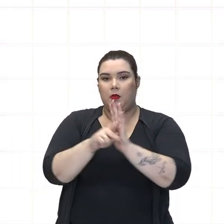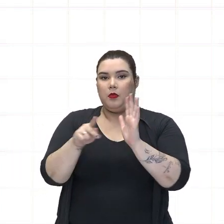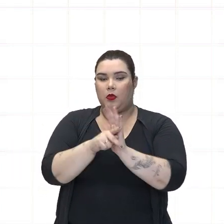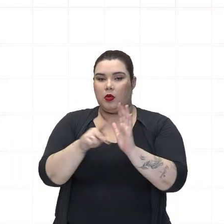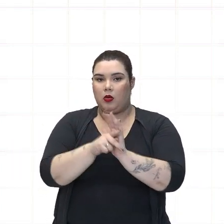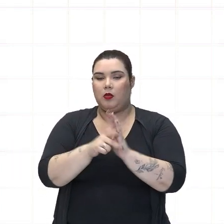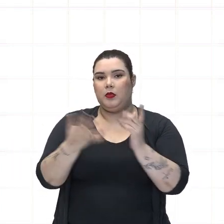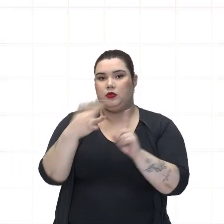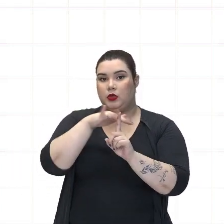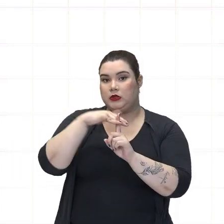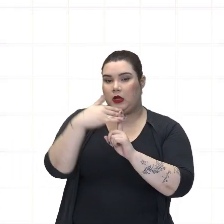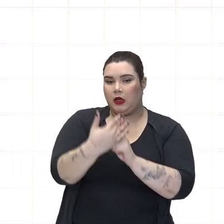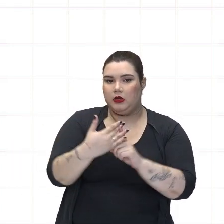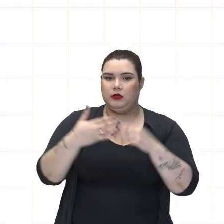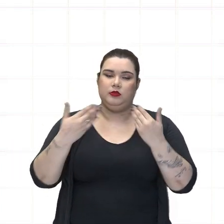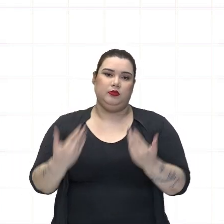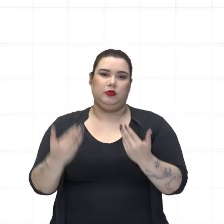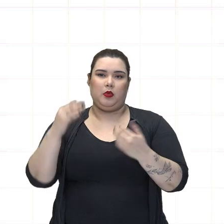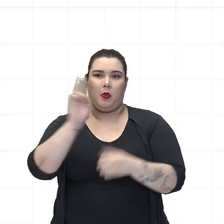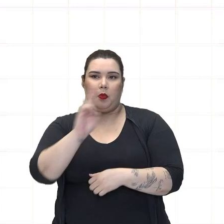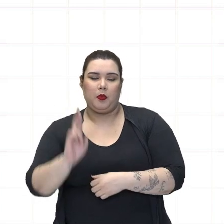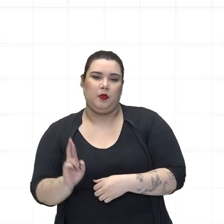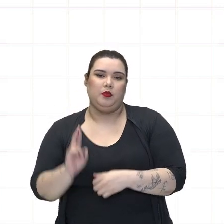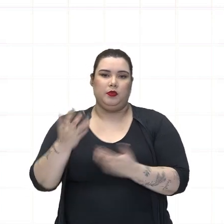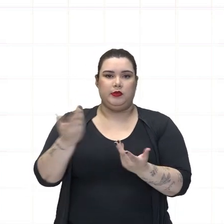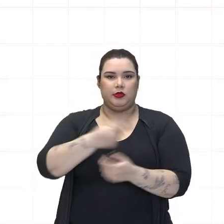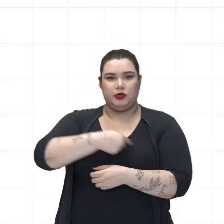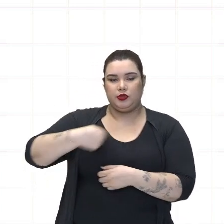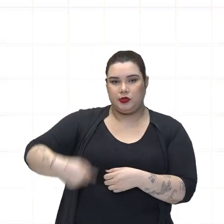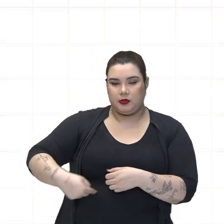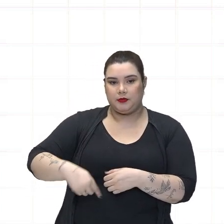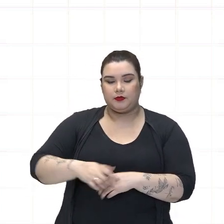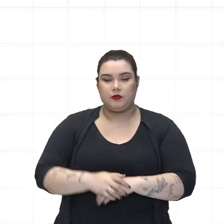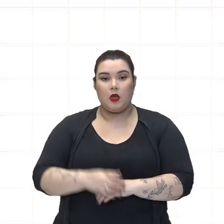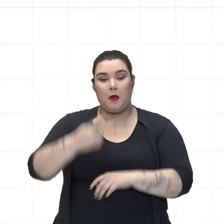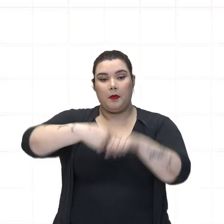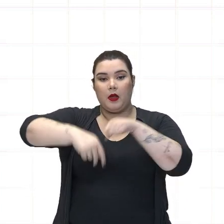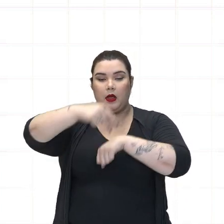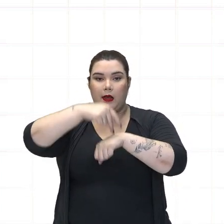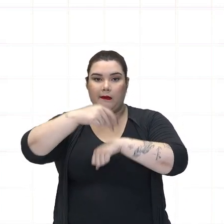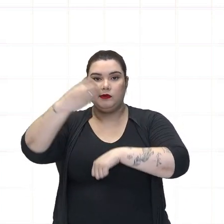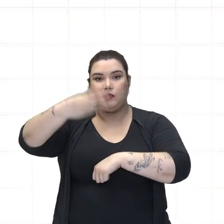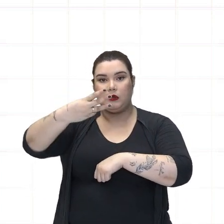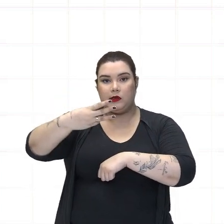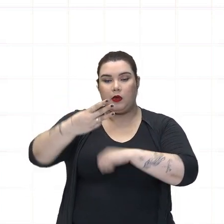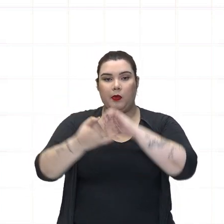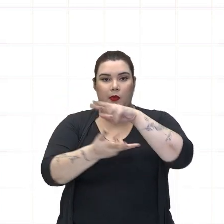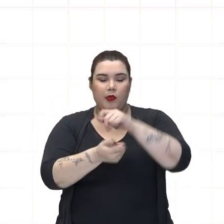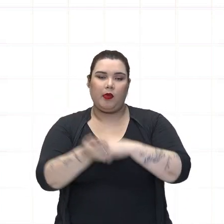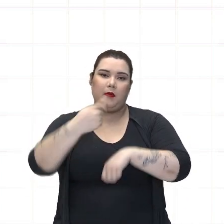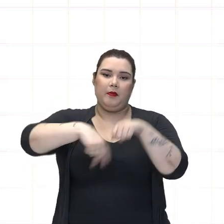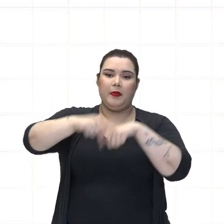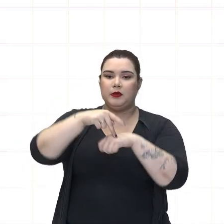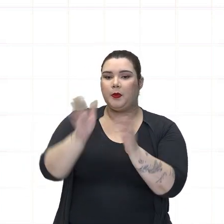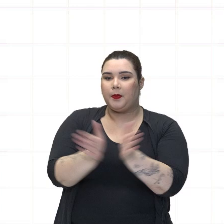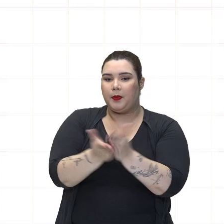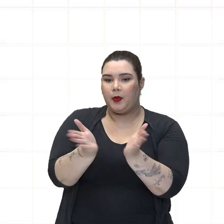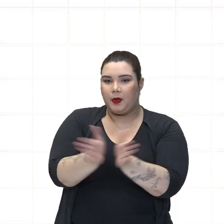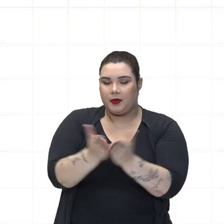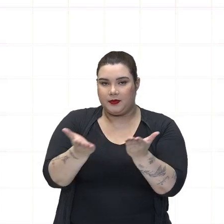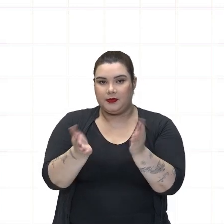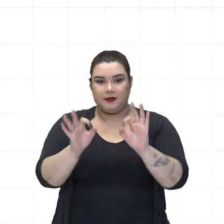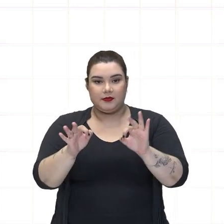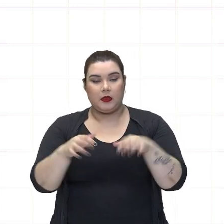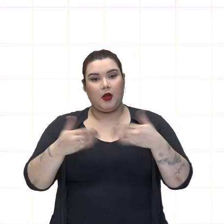União Soviética, China, etc. E os países de terceiro mundo, países pobres, né? Países subdesenvolvidos. Então o mundo